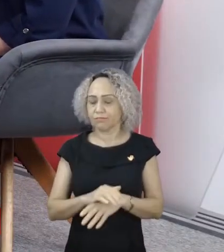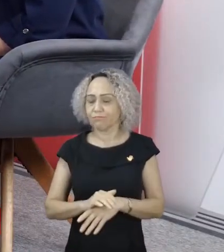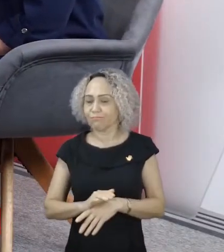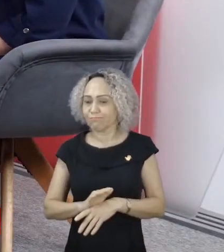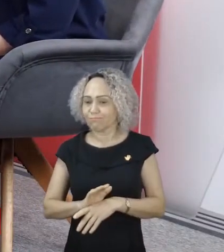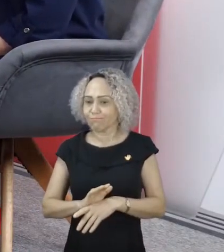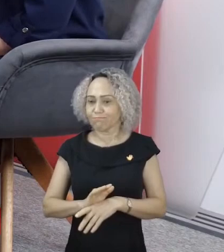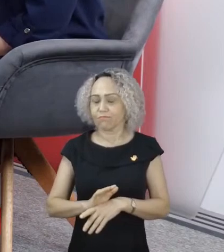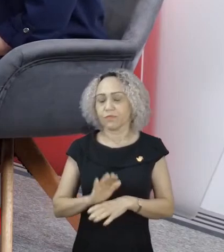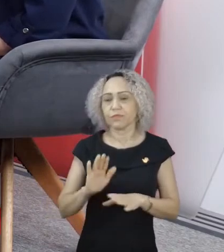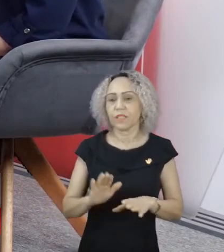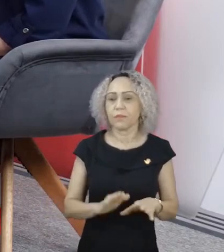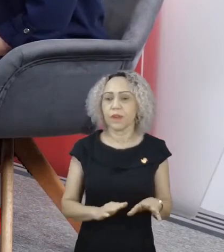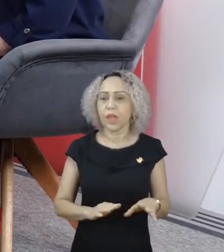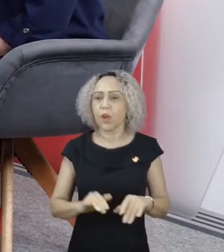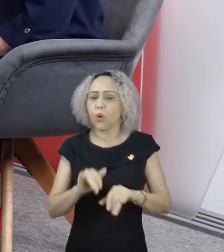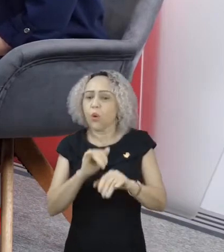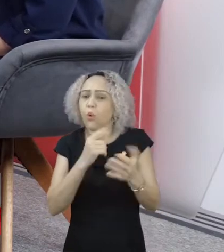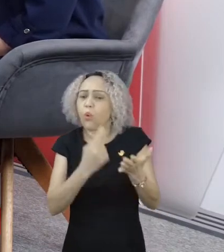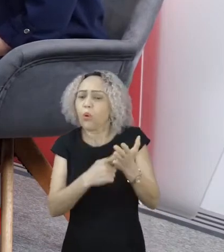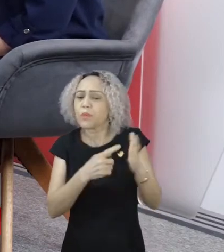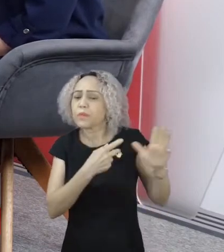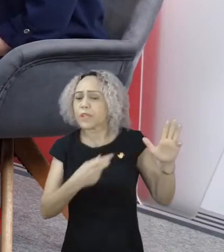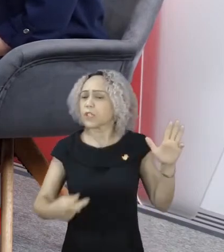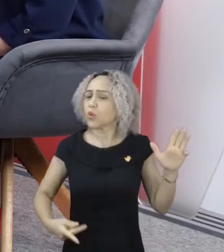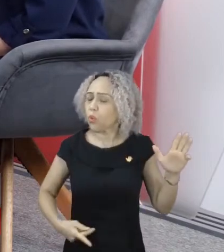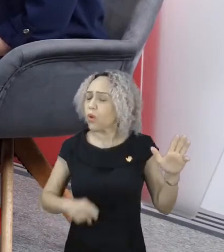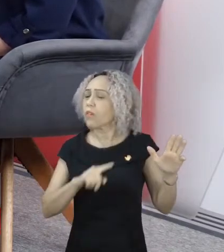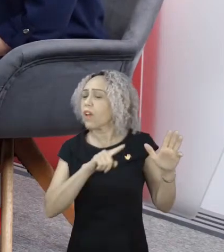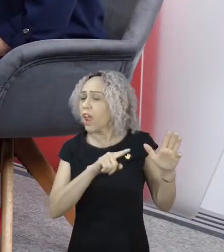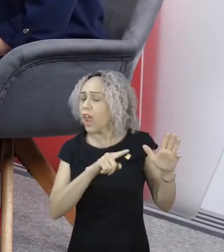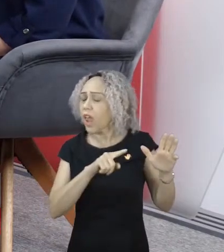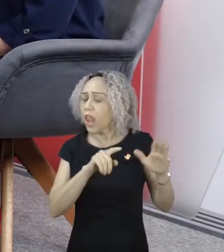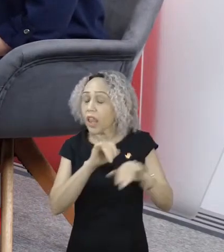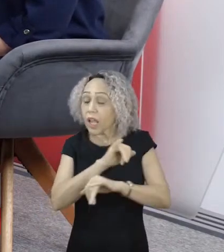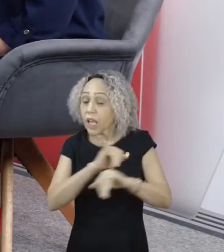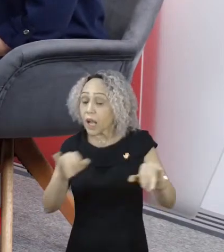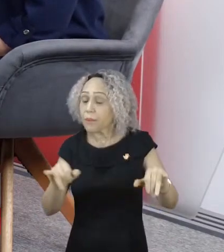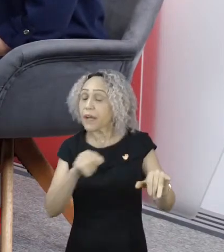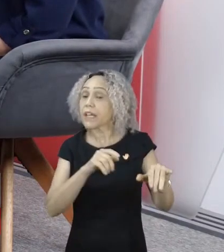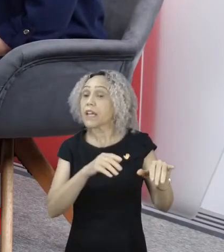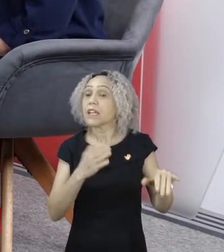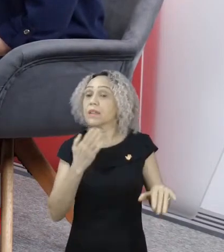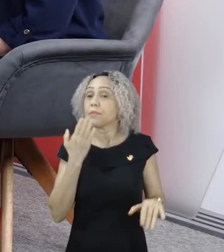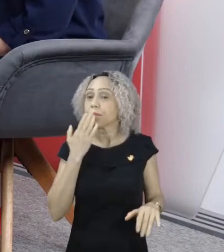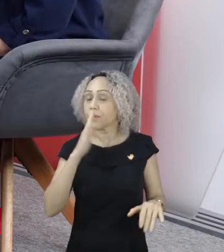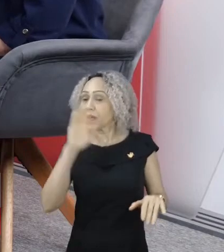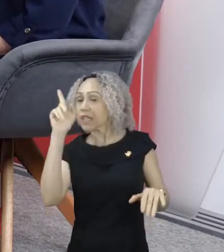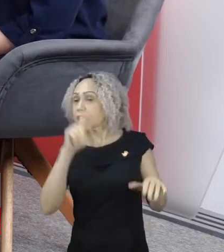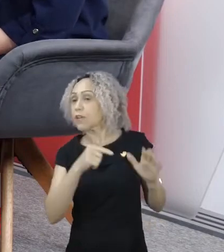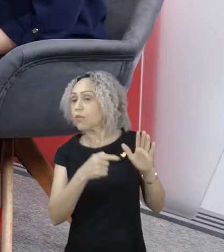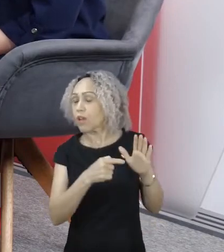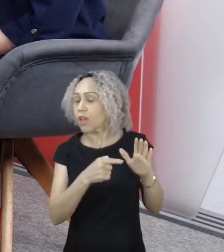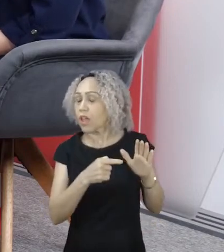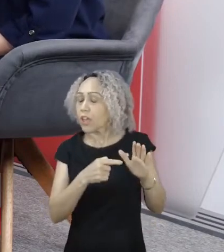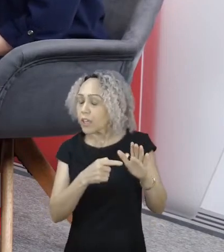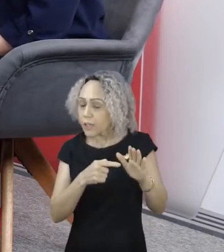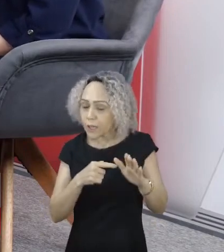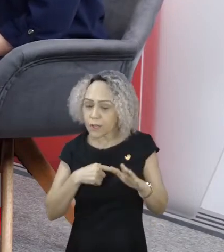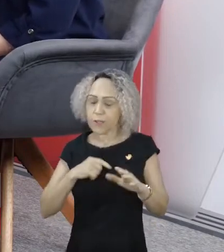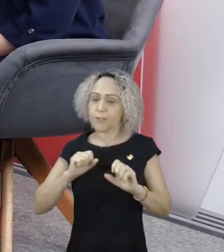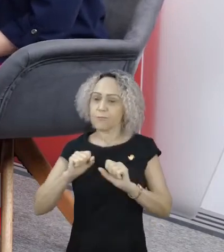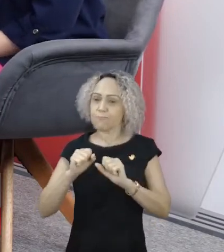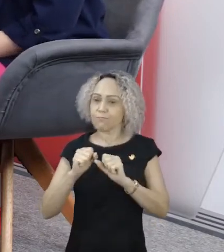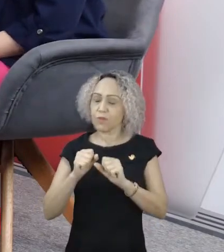do presidente Lula também, né? Fortalecer, valorizar o serviço público, tanto é que vai ser realizado um grande concurso nacional unificado,